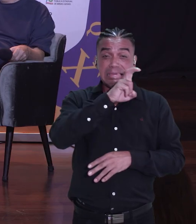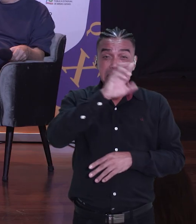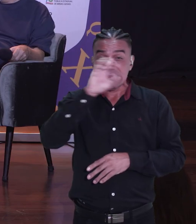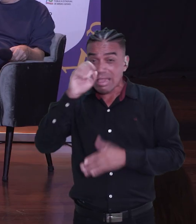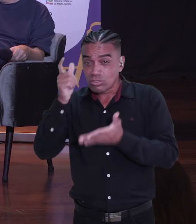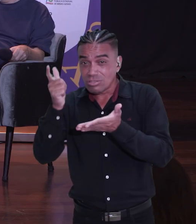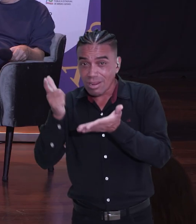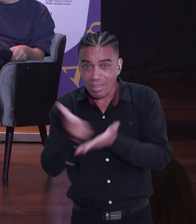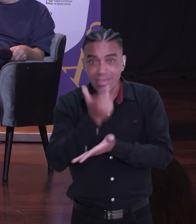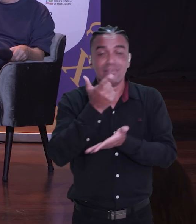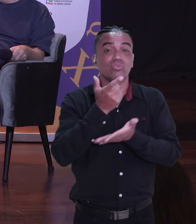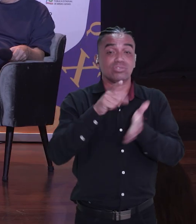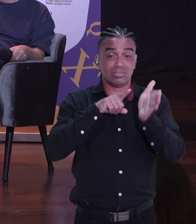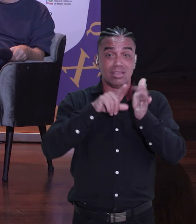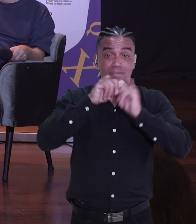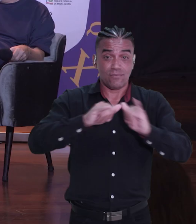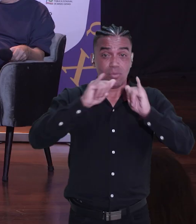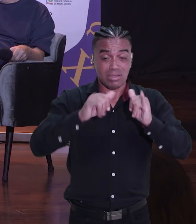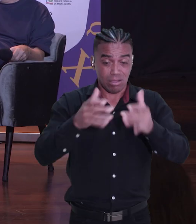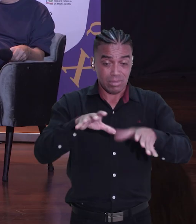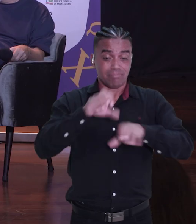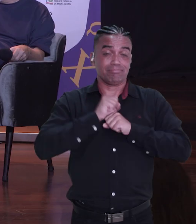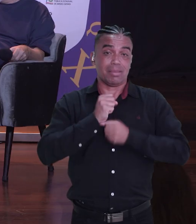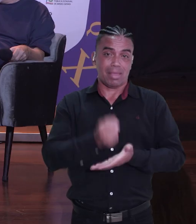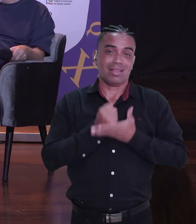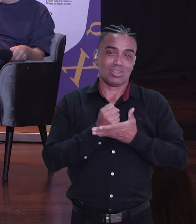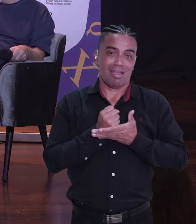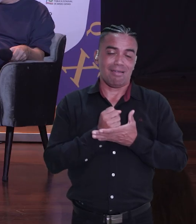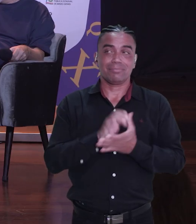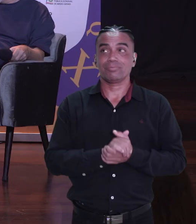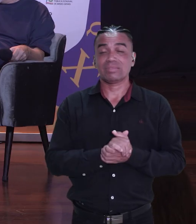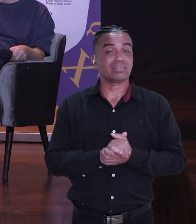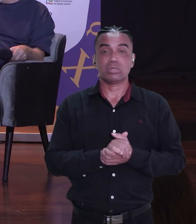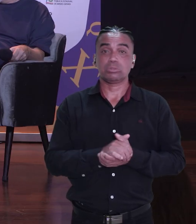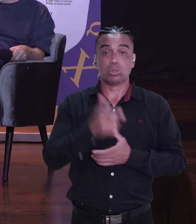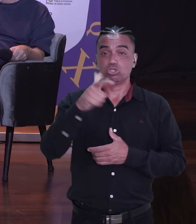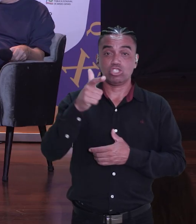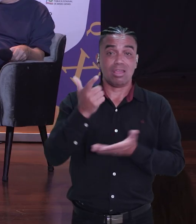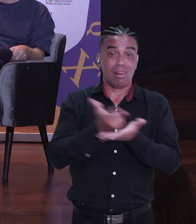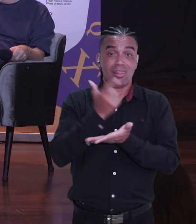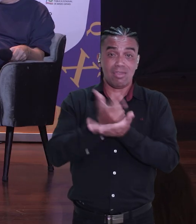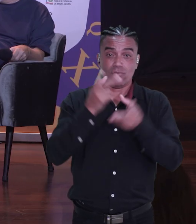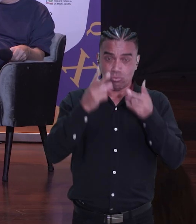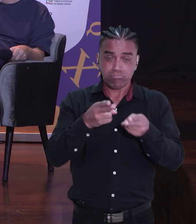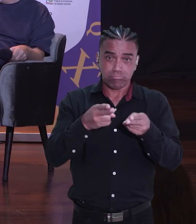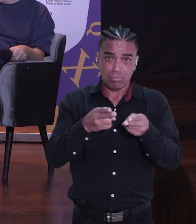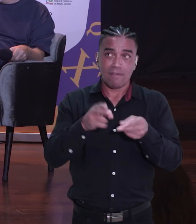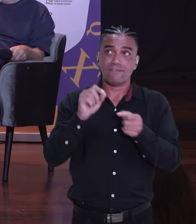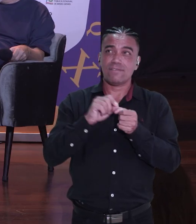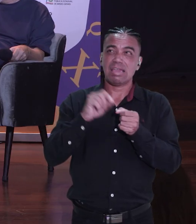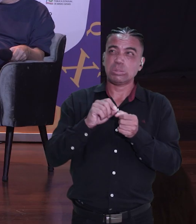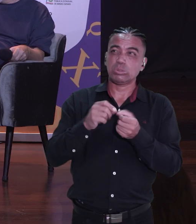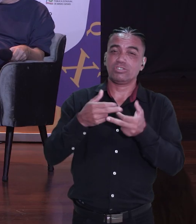mais de 500 livros que tivessem informações que poderiam me ser úteis. Não existia um livro igual a esse.